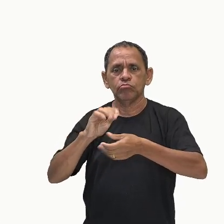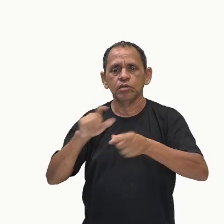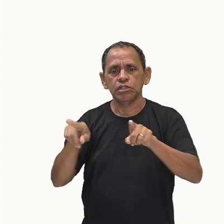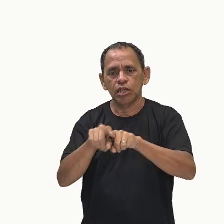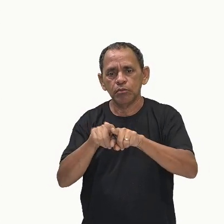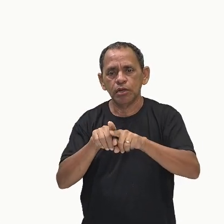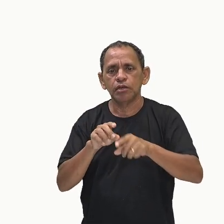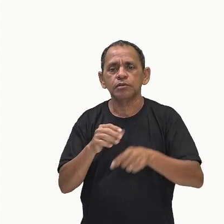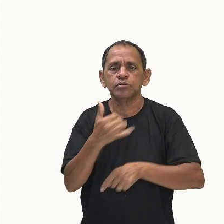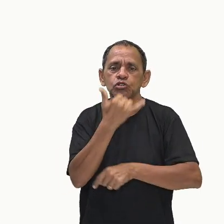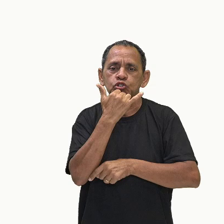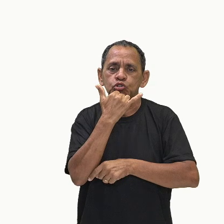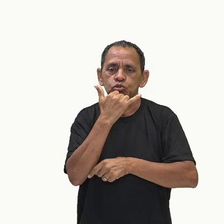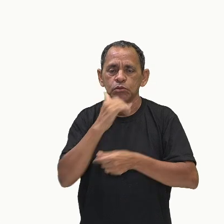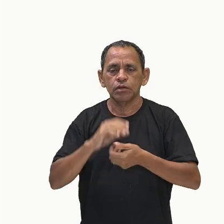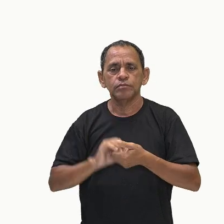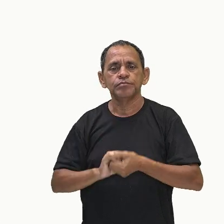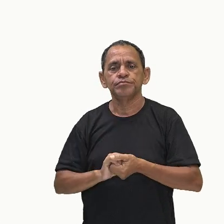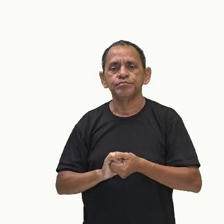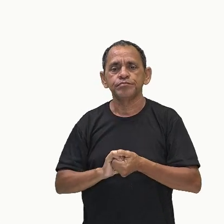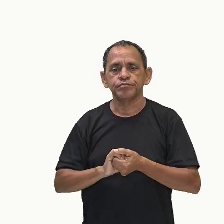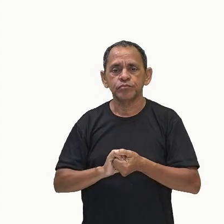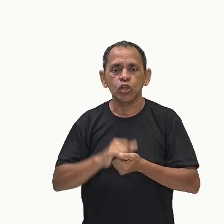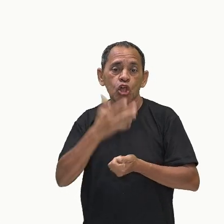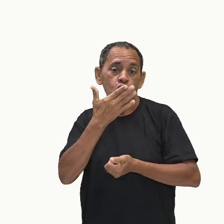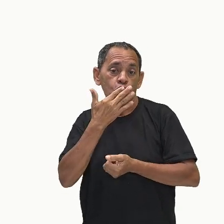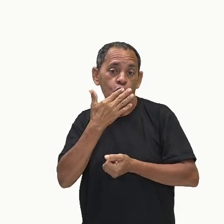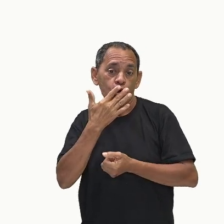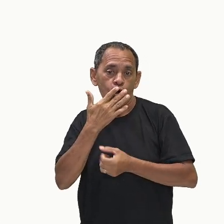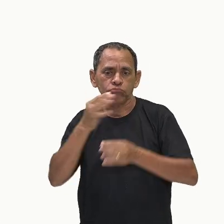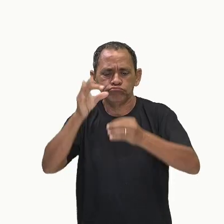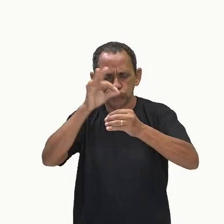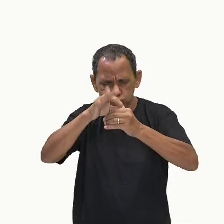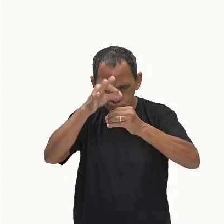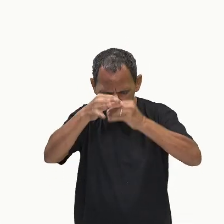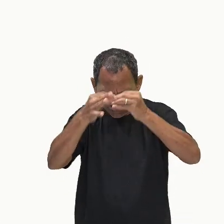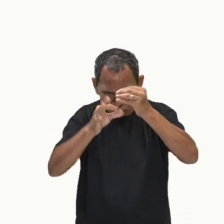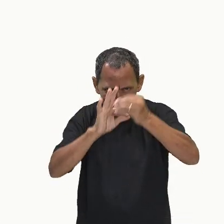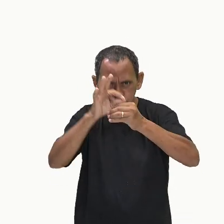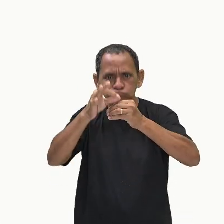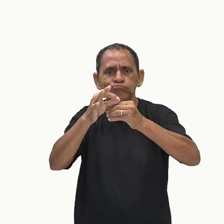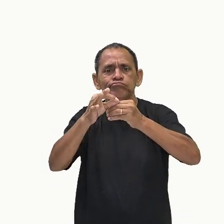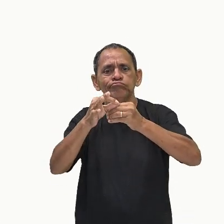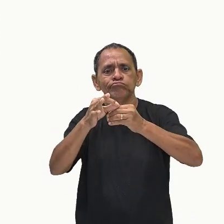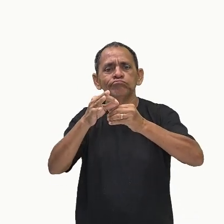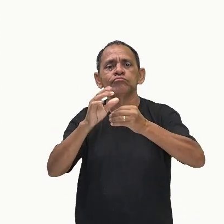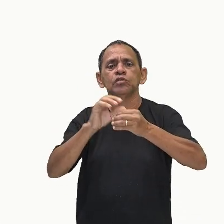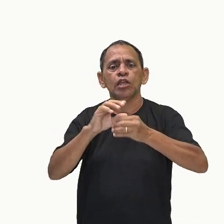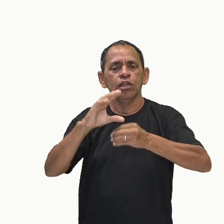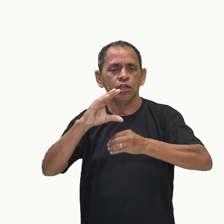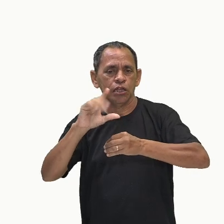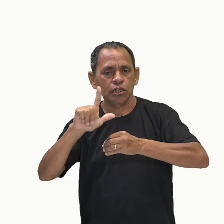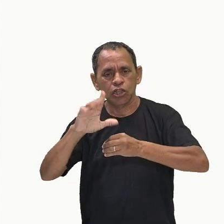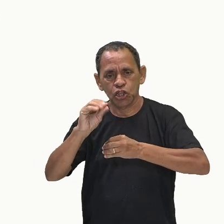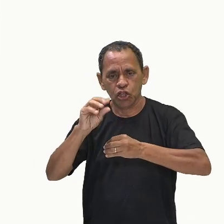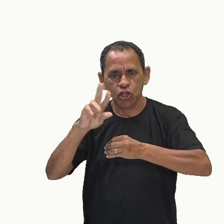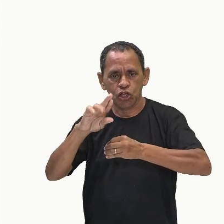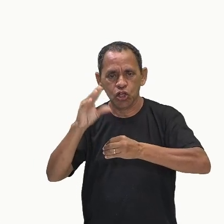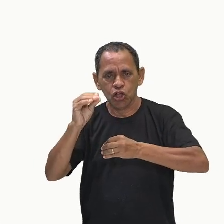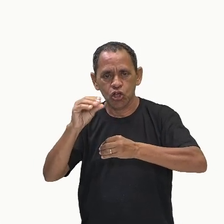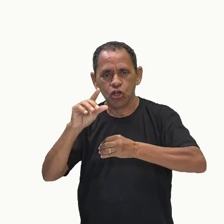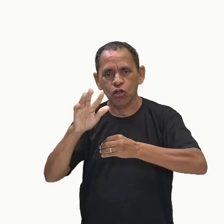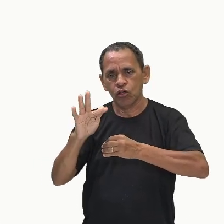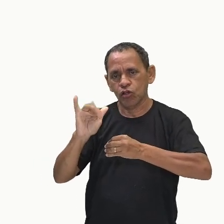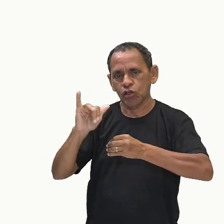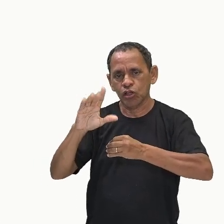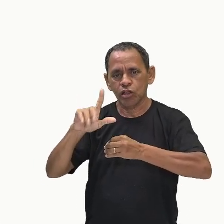Aliás, perdão, a clorofila, que é o pigmento fotossintetizante, que vai absorver a